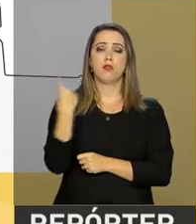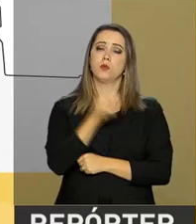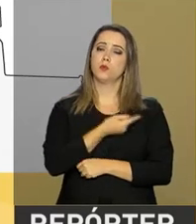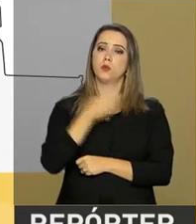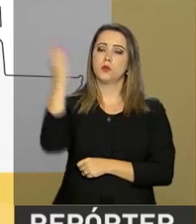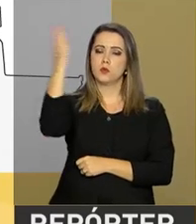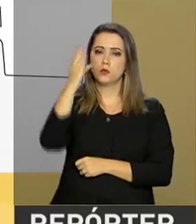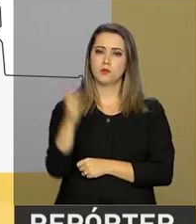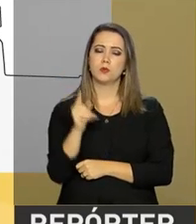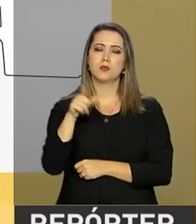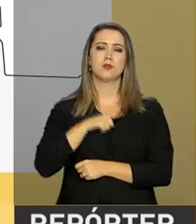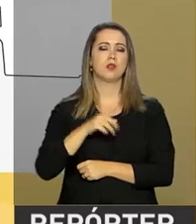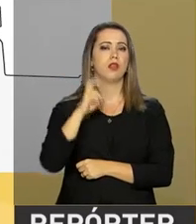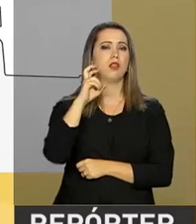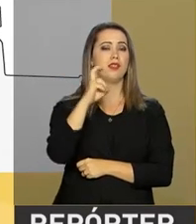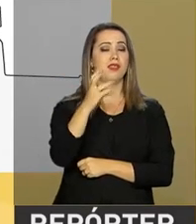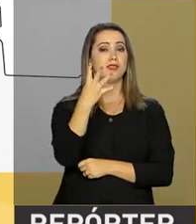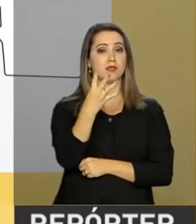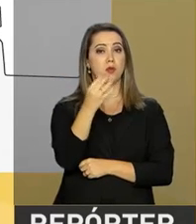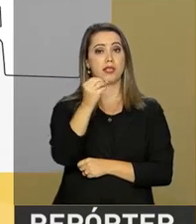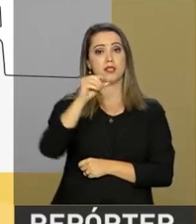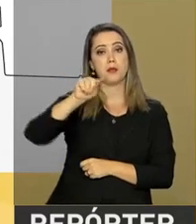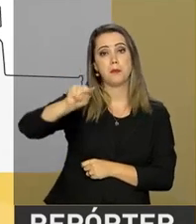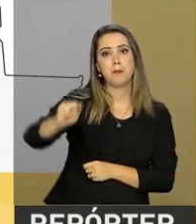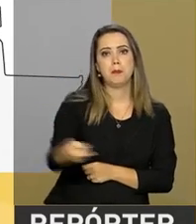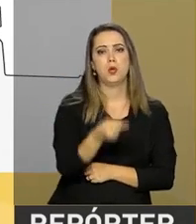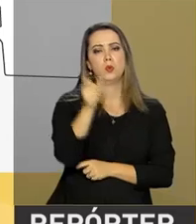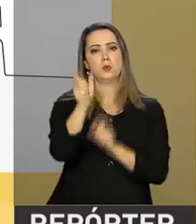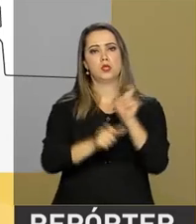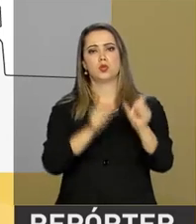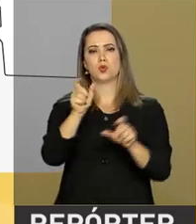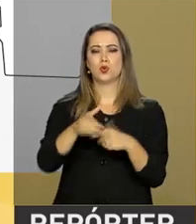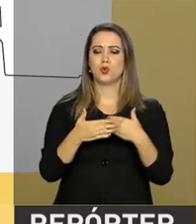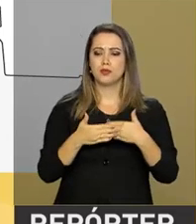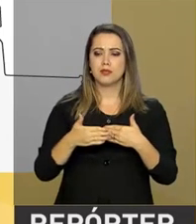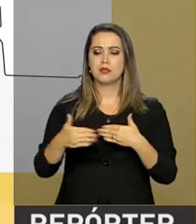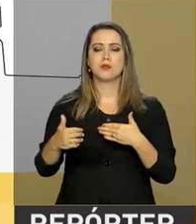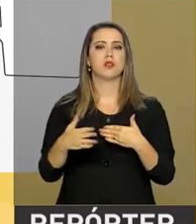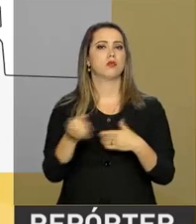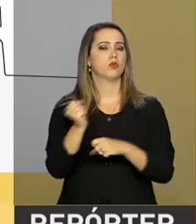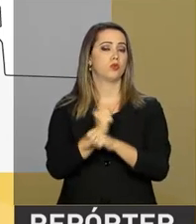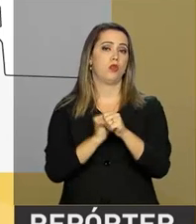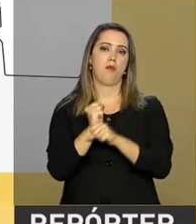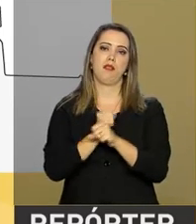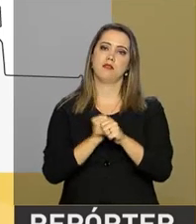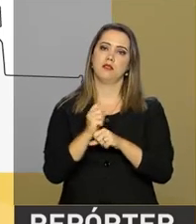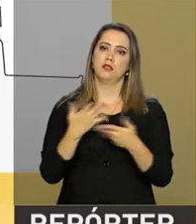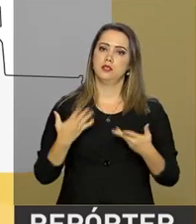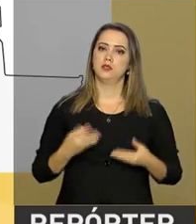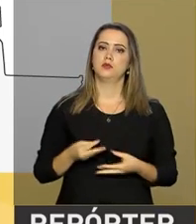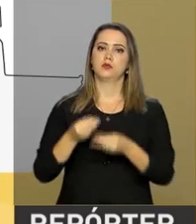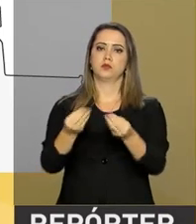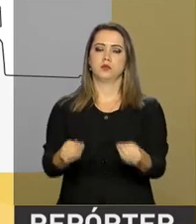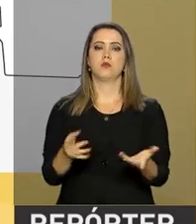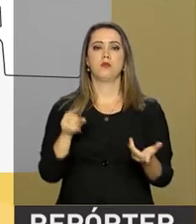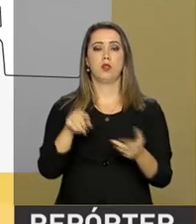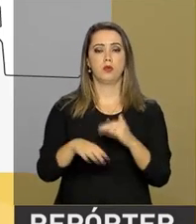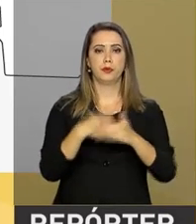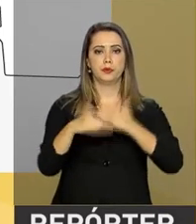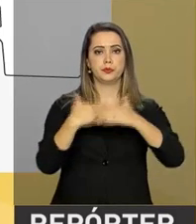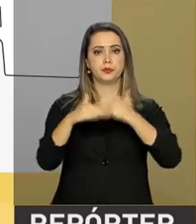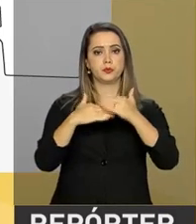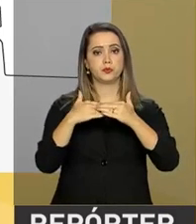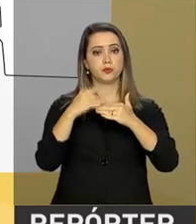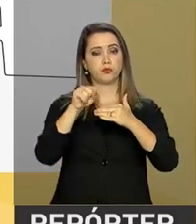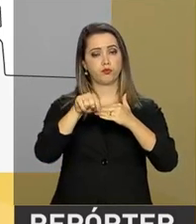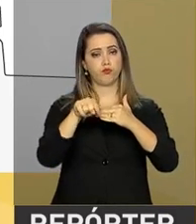tratamos 540 mil pessoas neste período e no ano passado. Aí está o